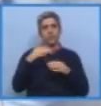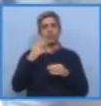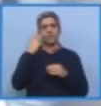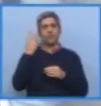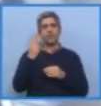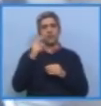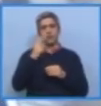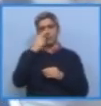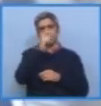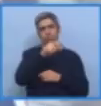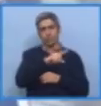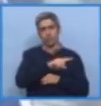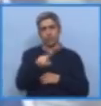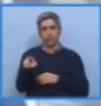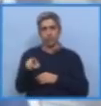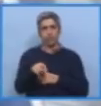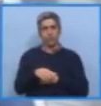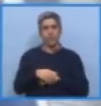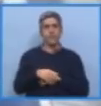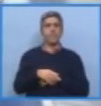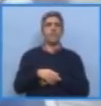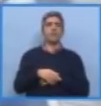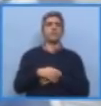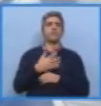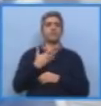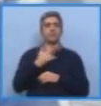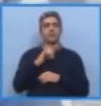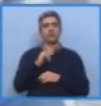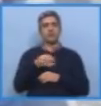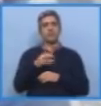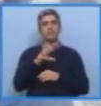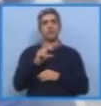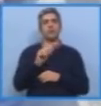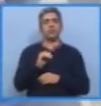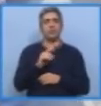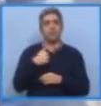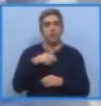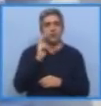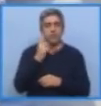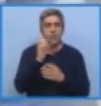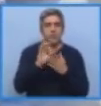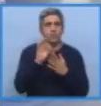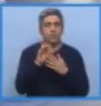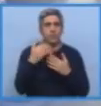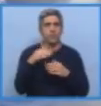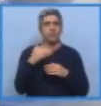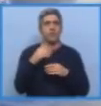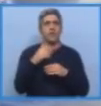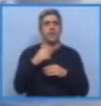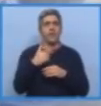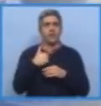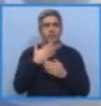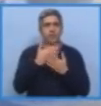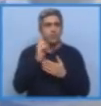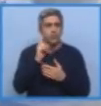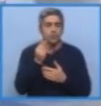vida destes discípulos. E aquilo que nós aqui estamos a contemplar, e que é um pormenor ao qual eu dou